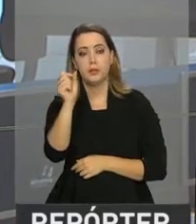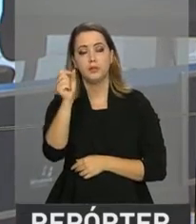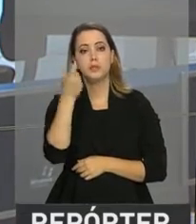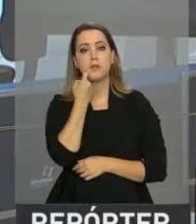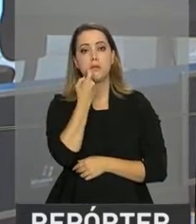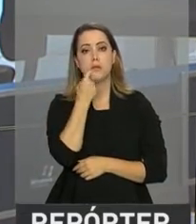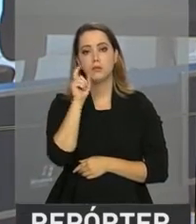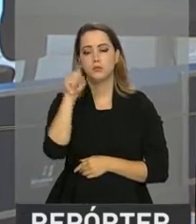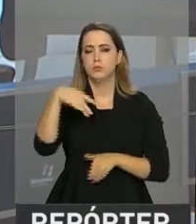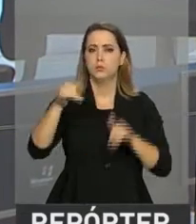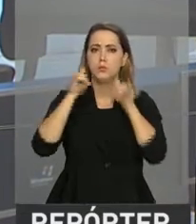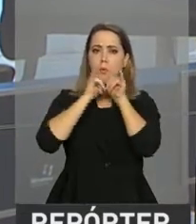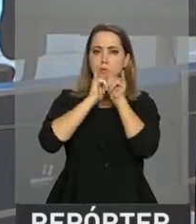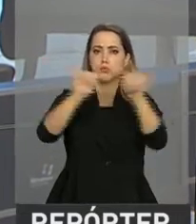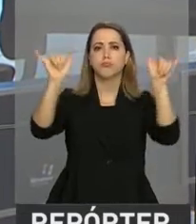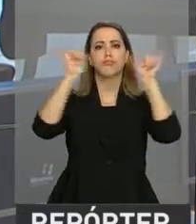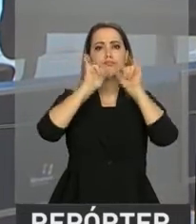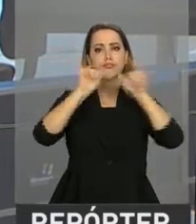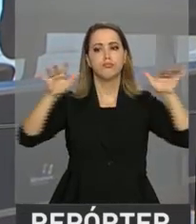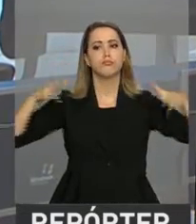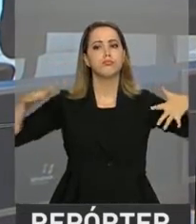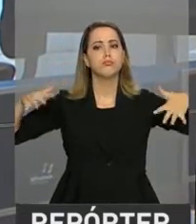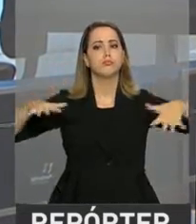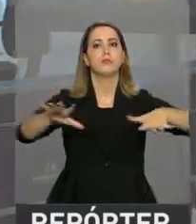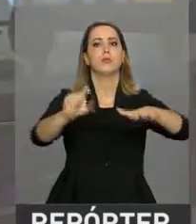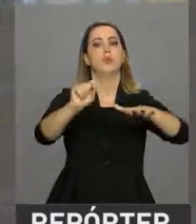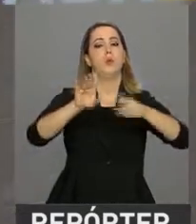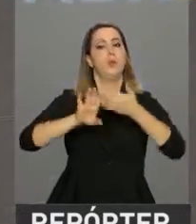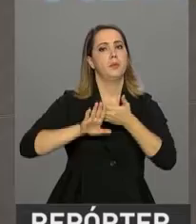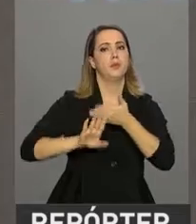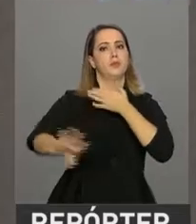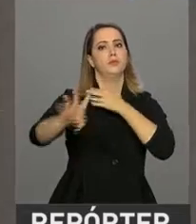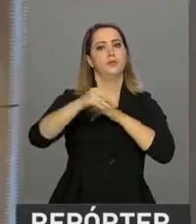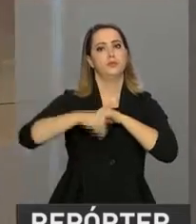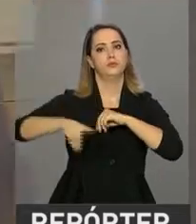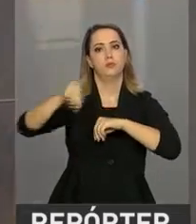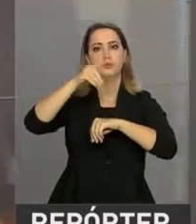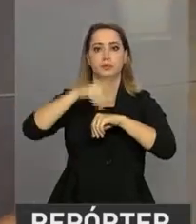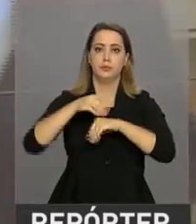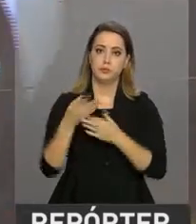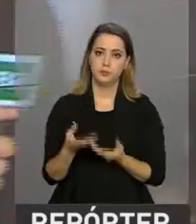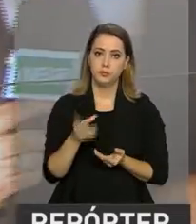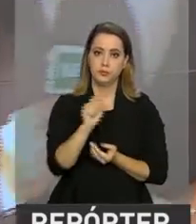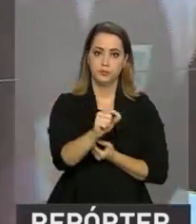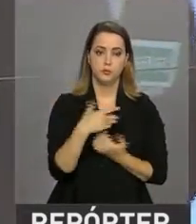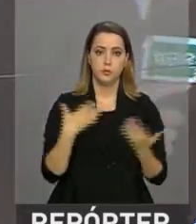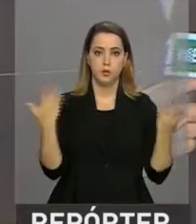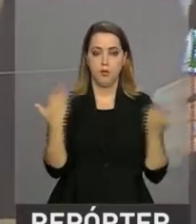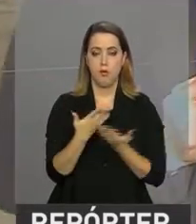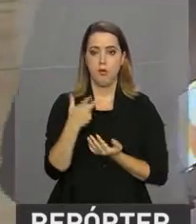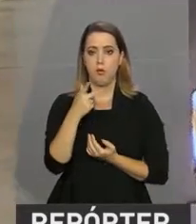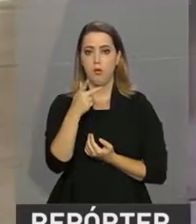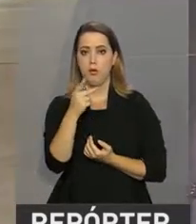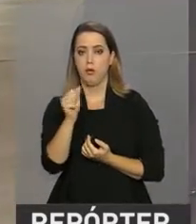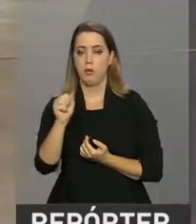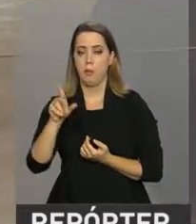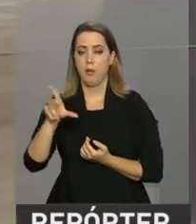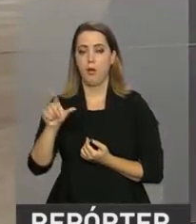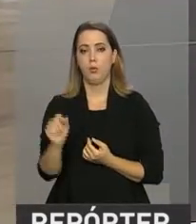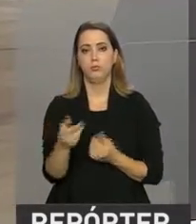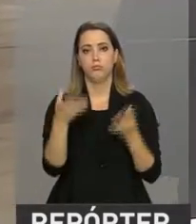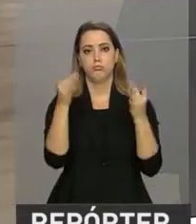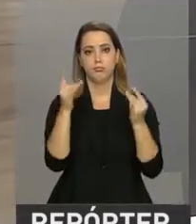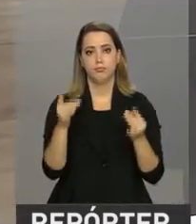de uma mobilização nacional contra o aedes aegypti e o repórter paulo la sálvia que está aqui na tela comigo tem as informações olá